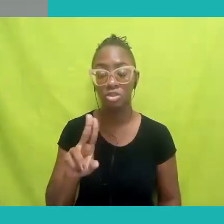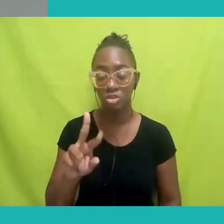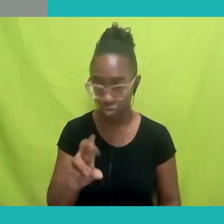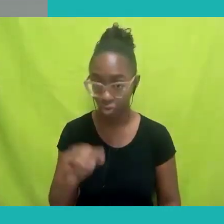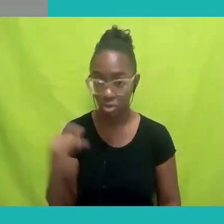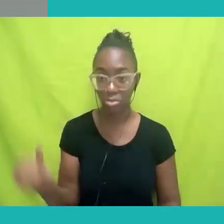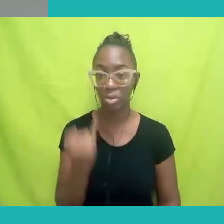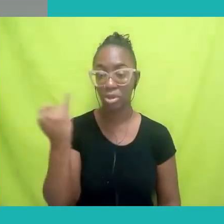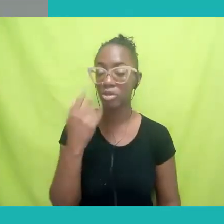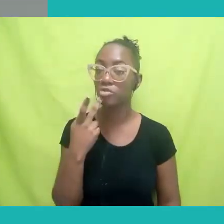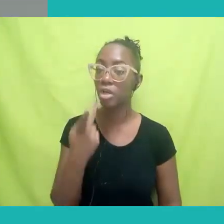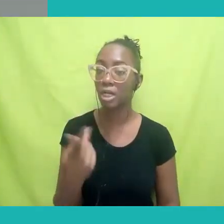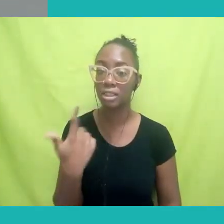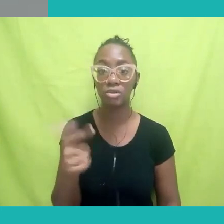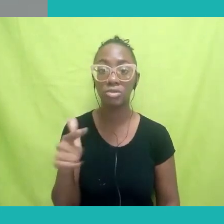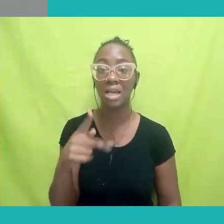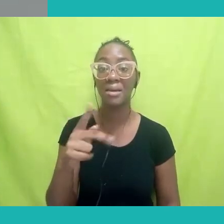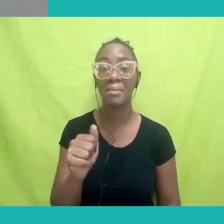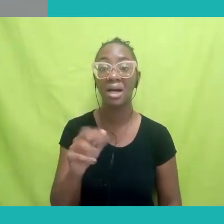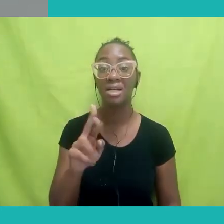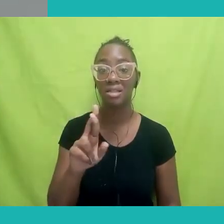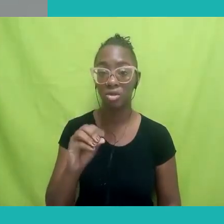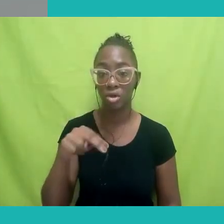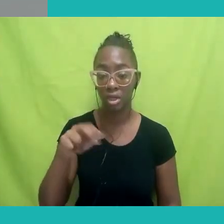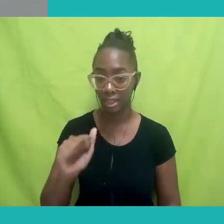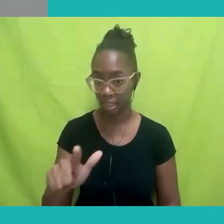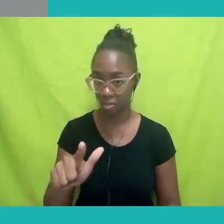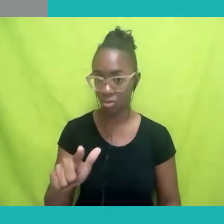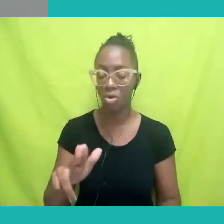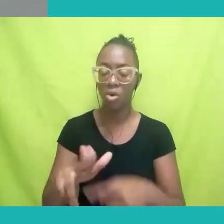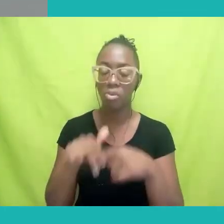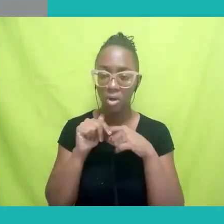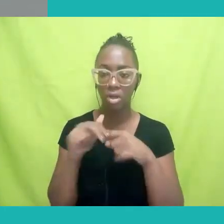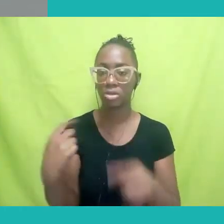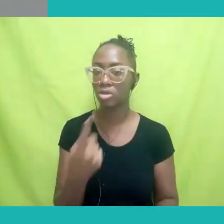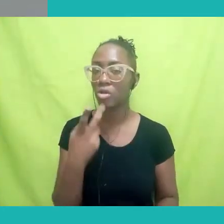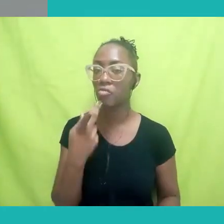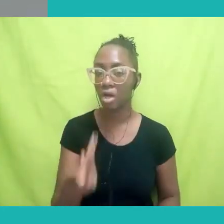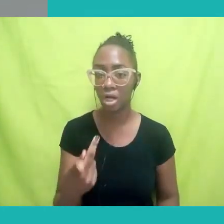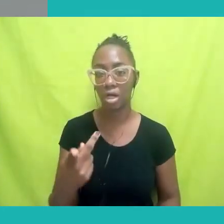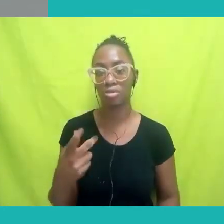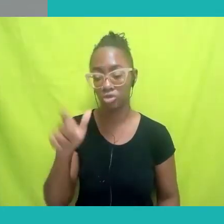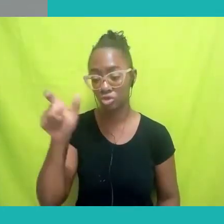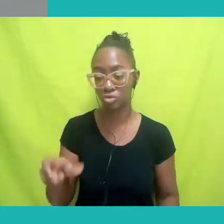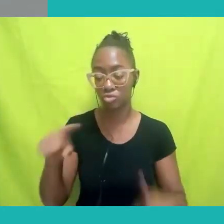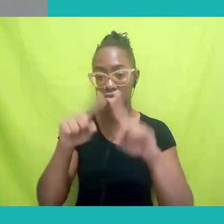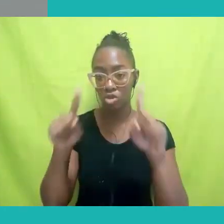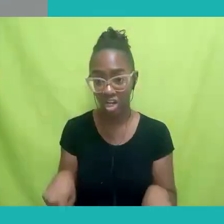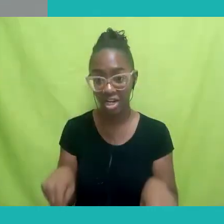ressaltar que a gente não tem a contribuição patronal, porque a gente está falando de um servidor público de caráter